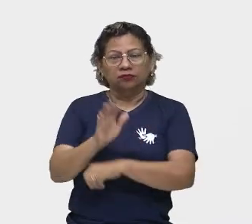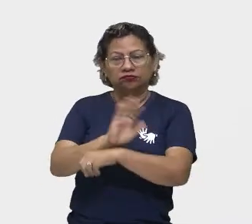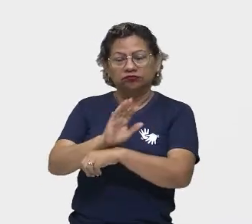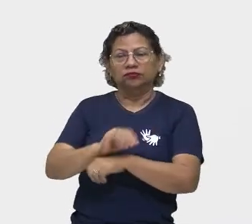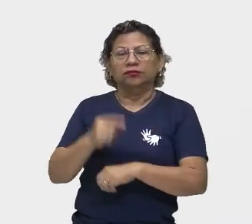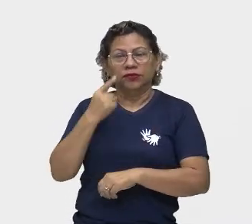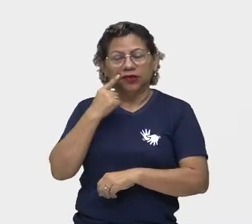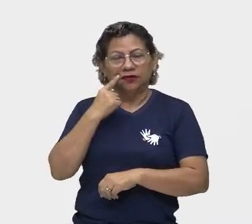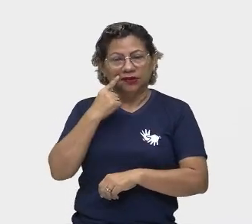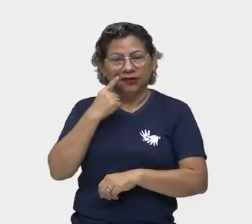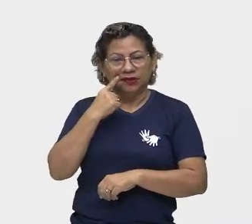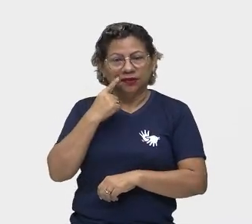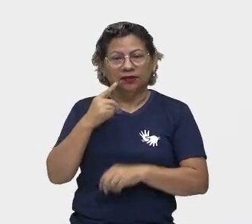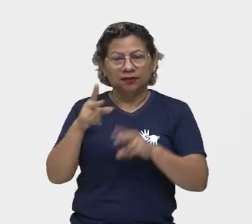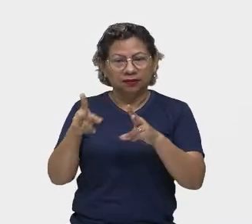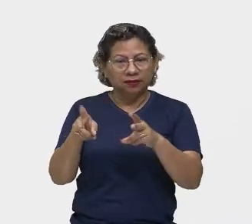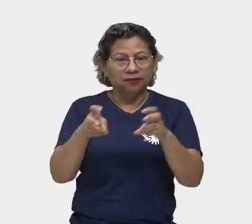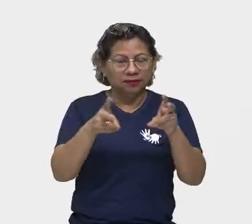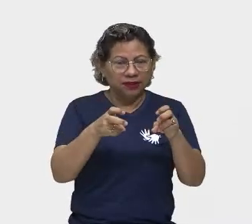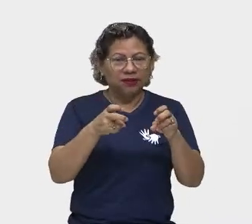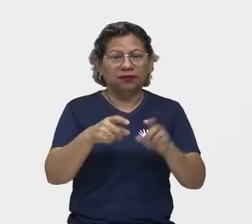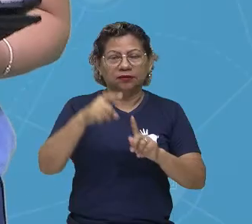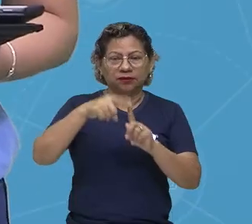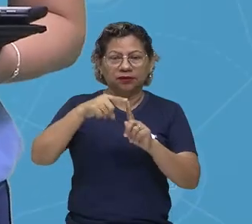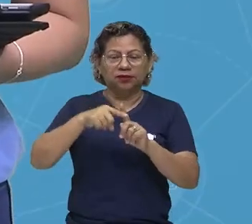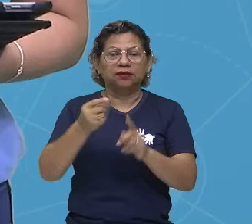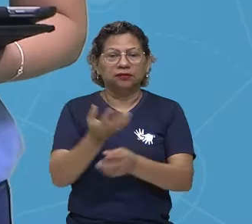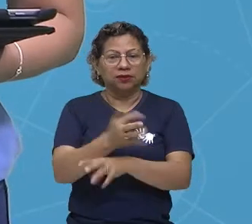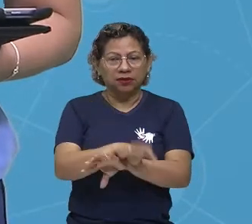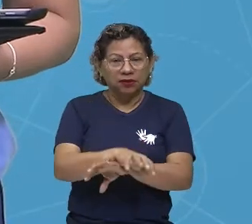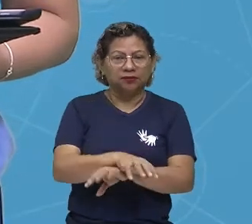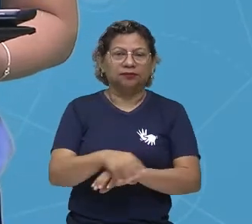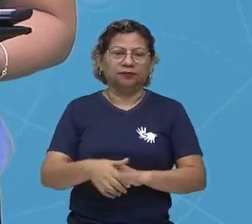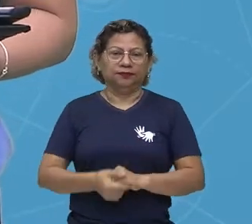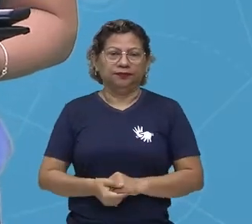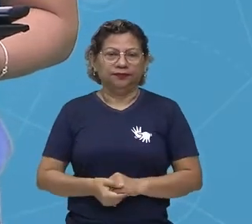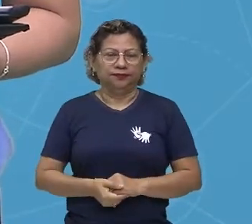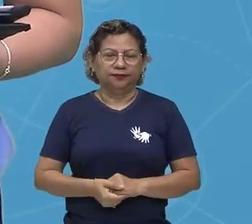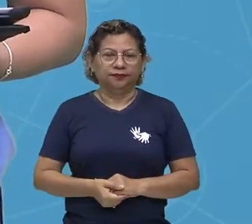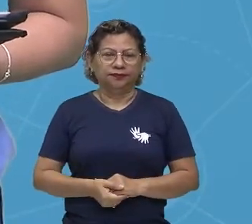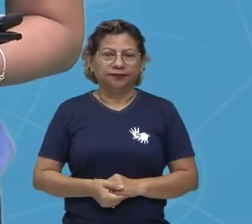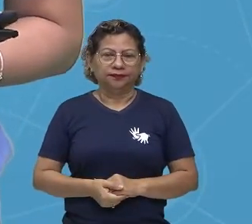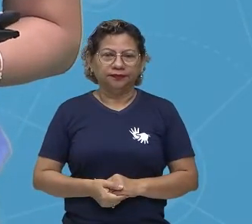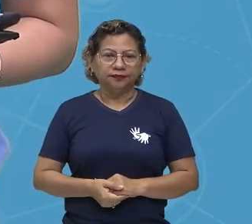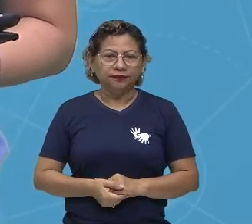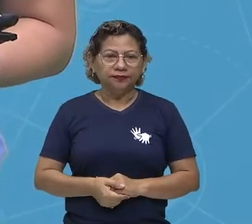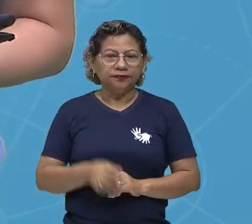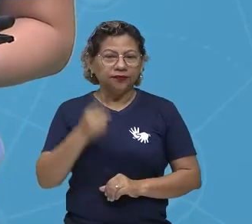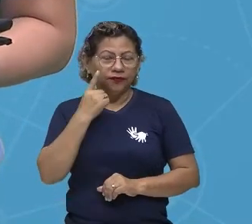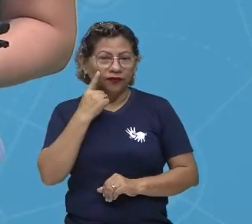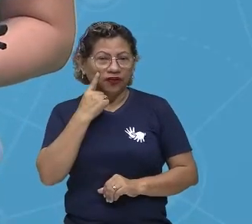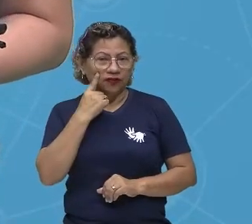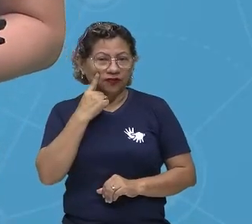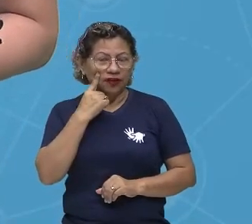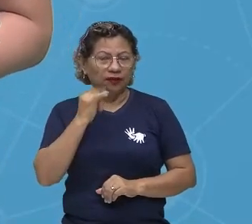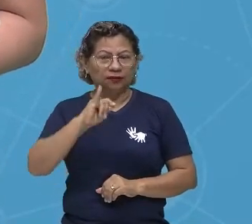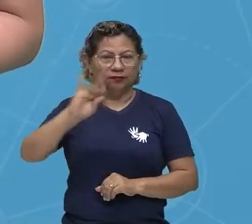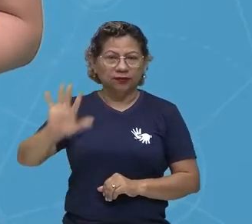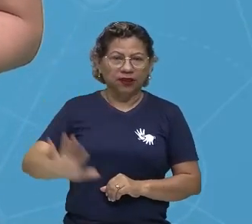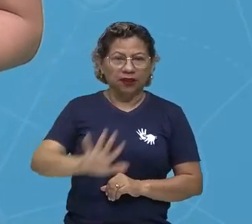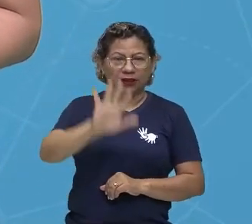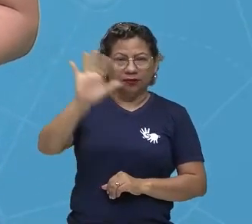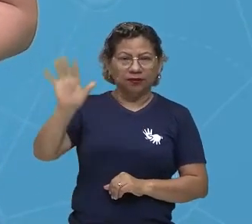que vai diferenciar esses tipos de ossos né a gente vai observar iniciar aqui observando os tipos de ossos